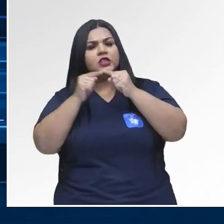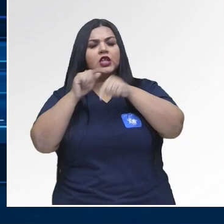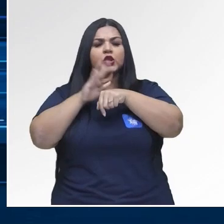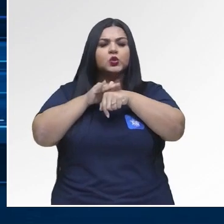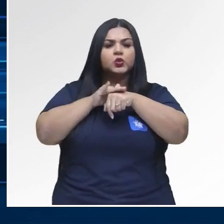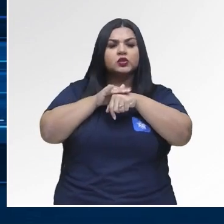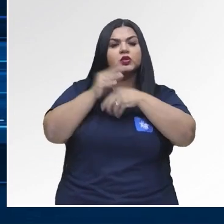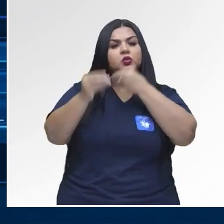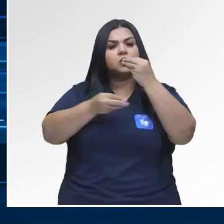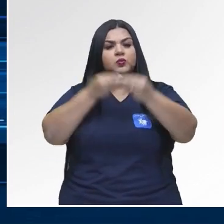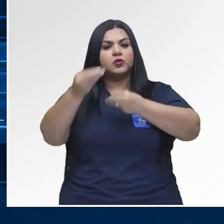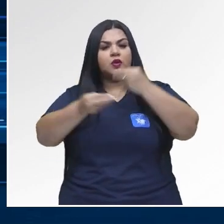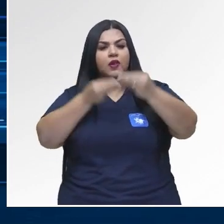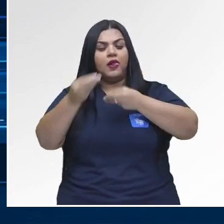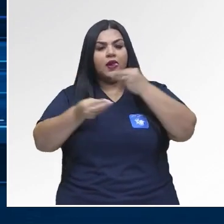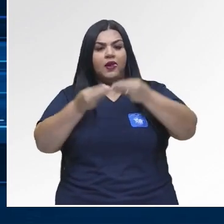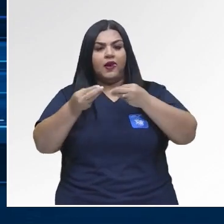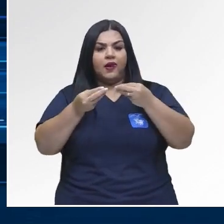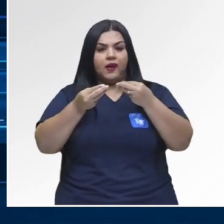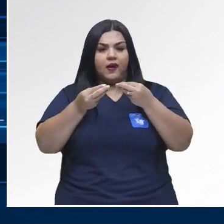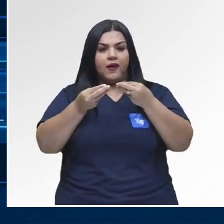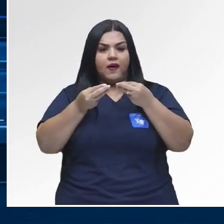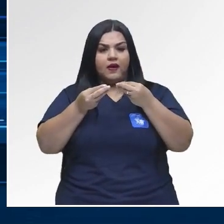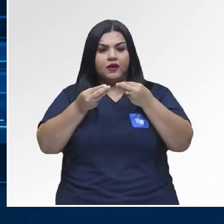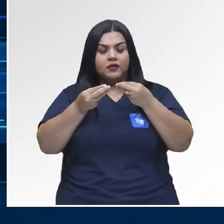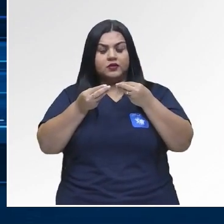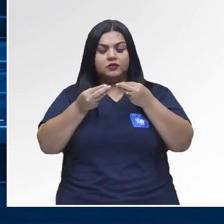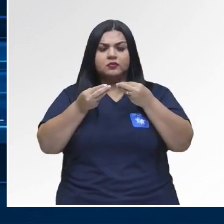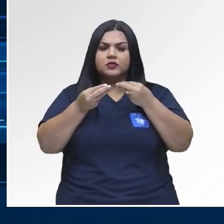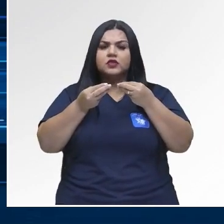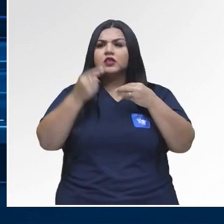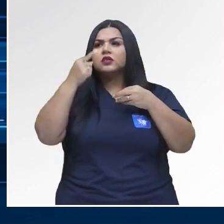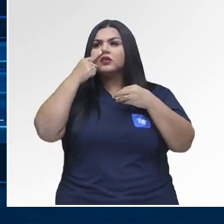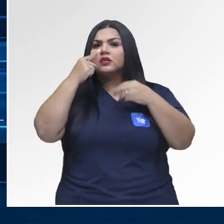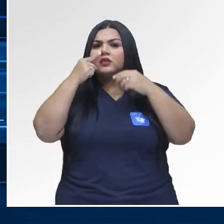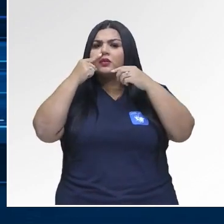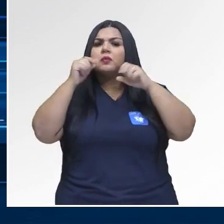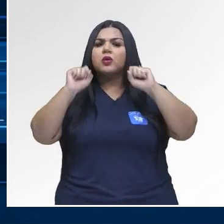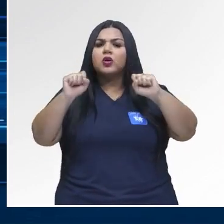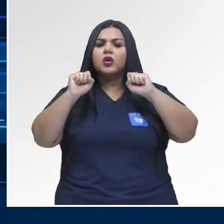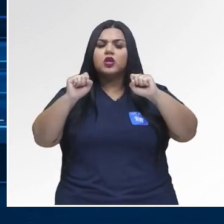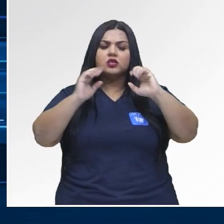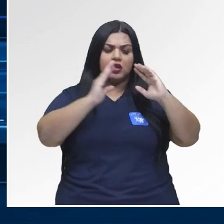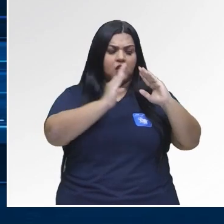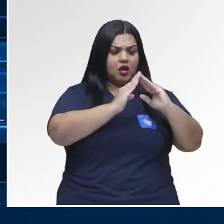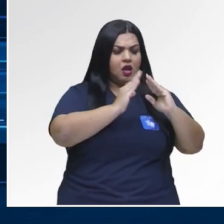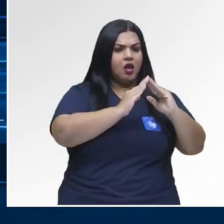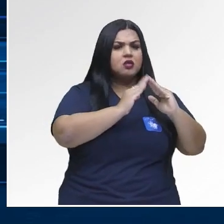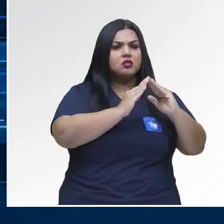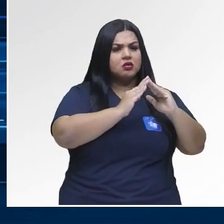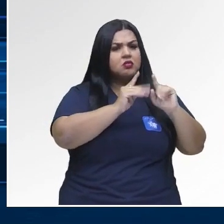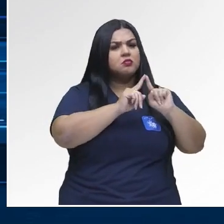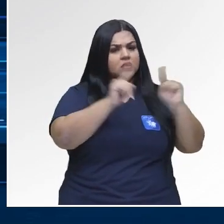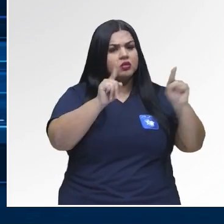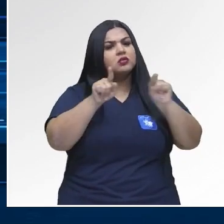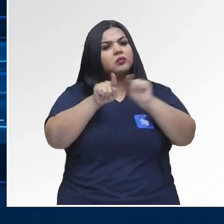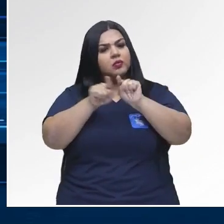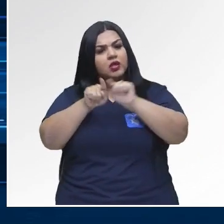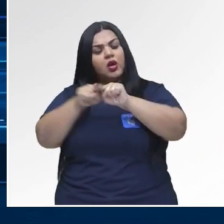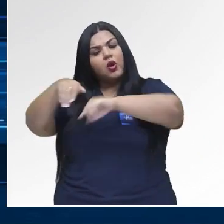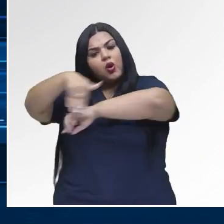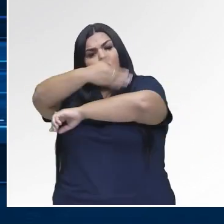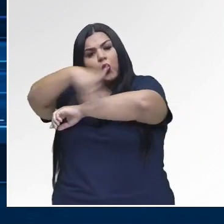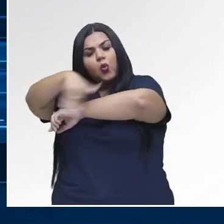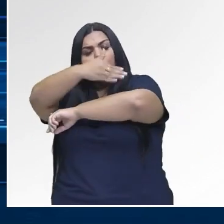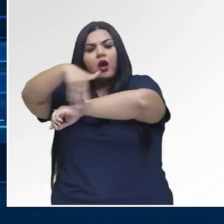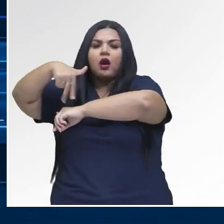como o nosso sistema respiratório, a gente está bem exposto, né? A gente pode estar na nossa casa, mas também a gente pode estar passando na